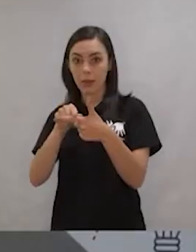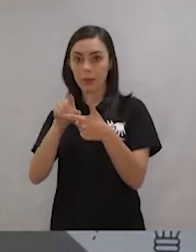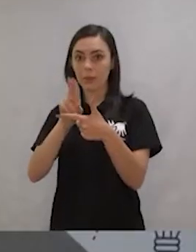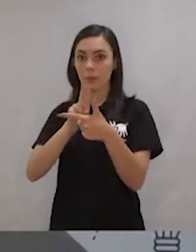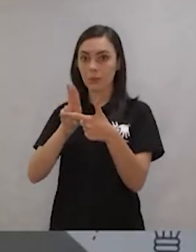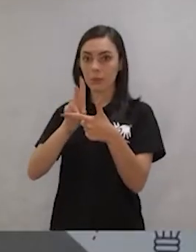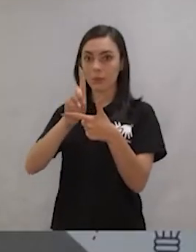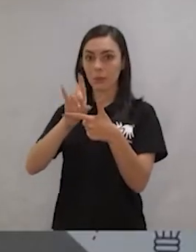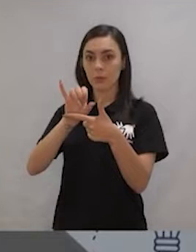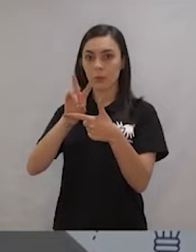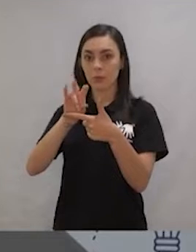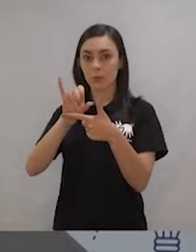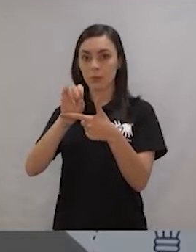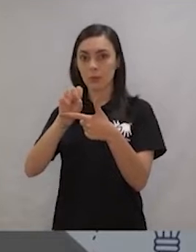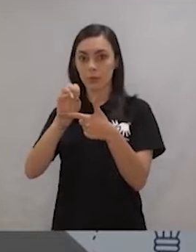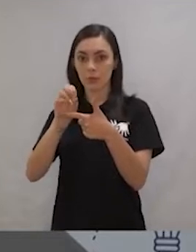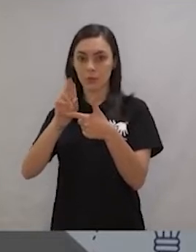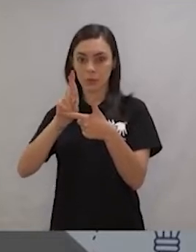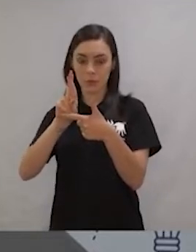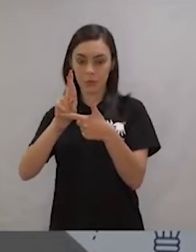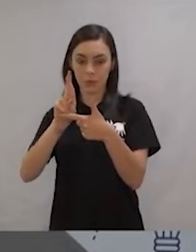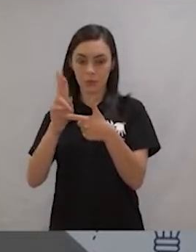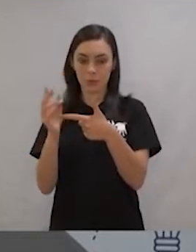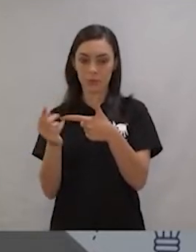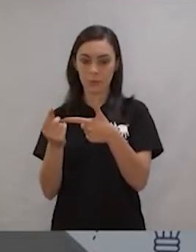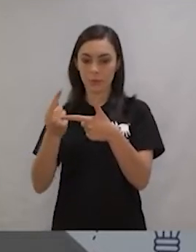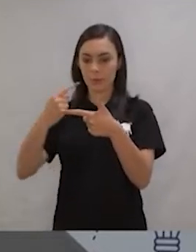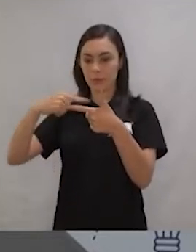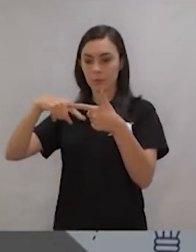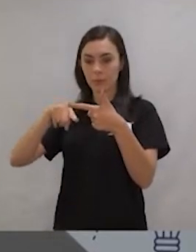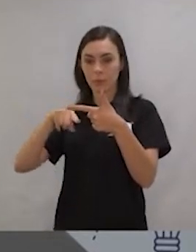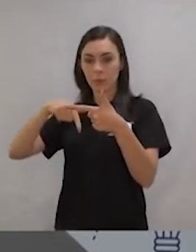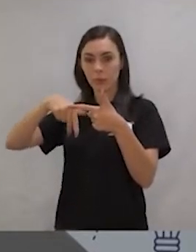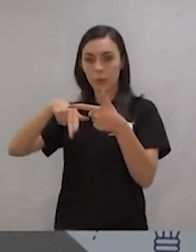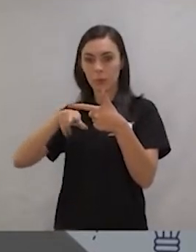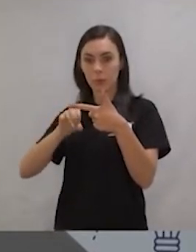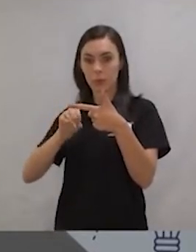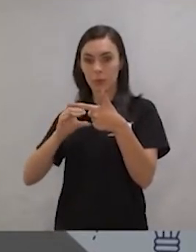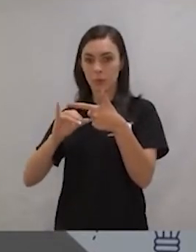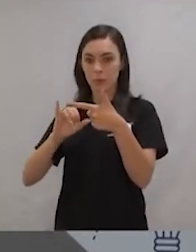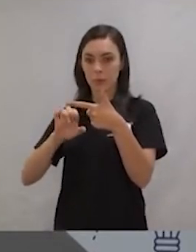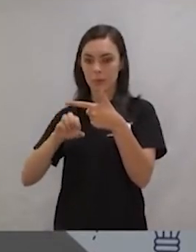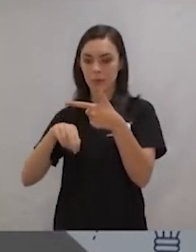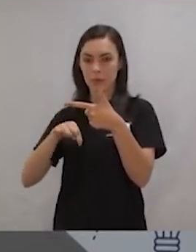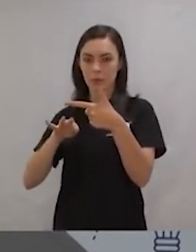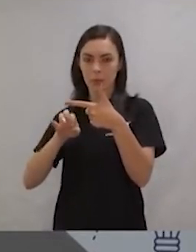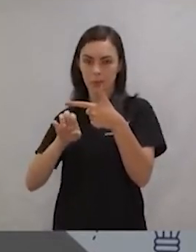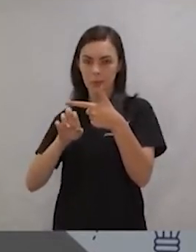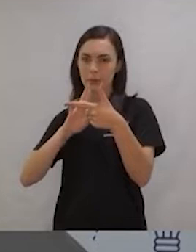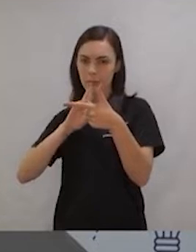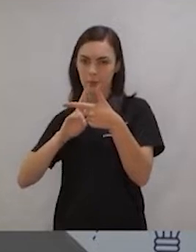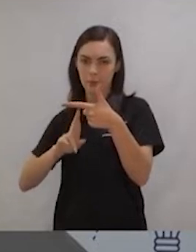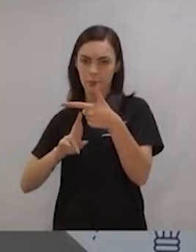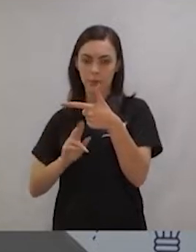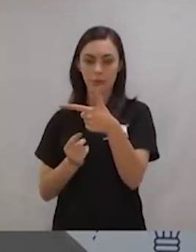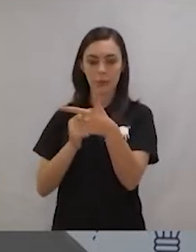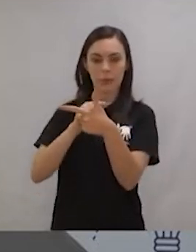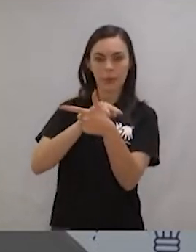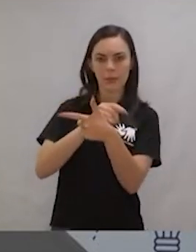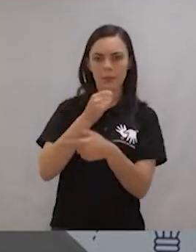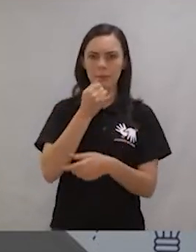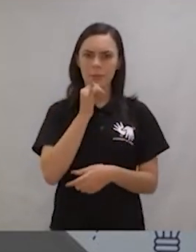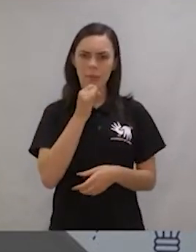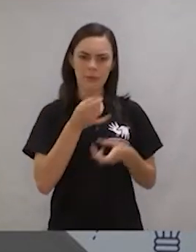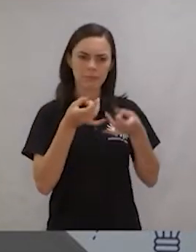está dividindo é o divisor. O resultado chama-se quociente. E